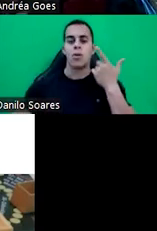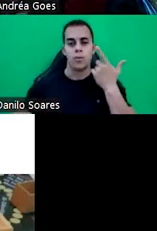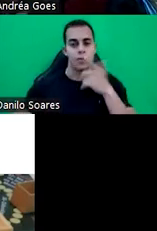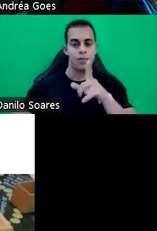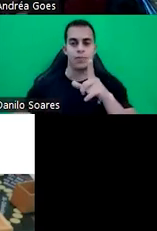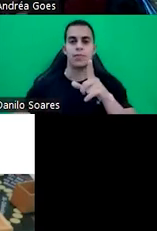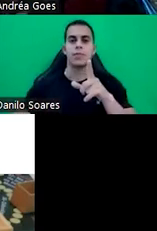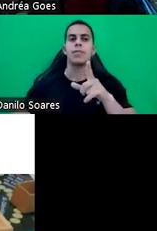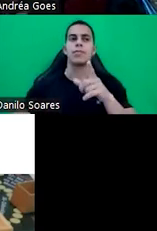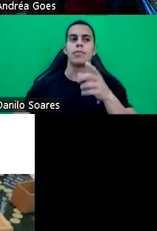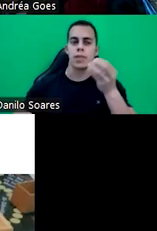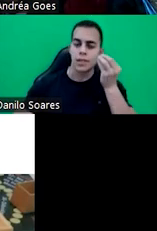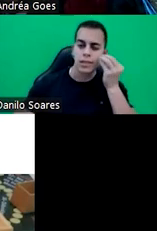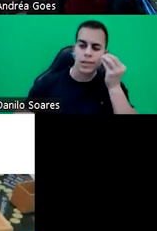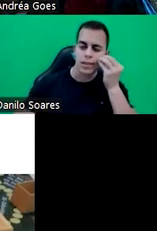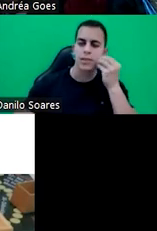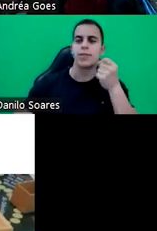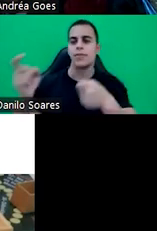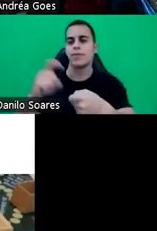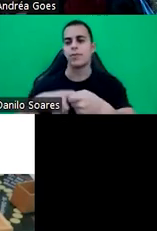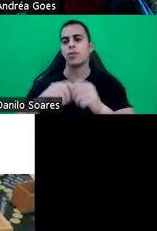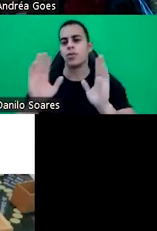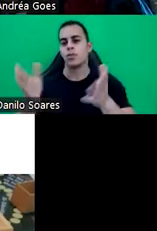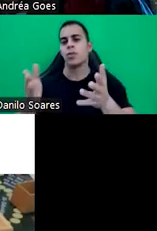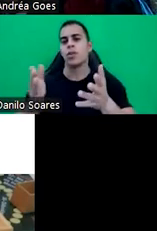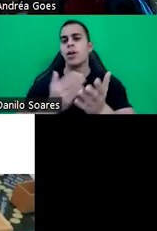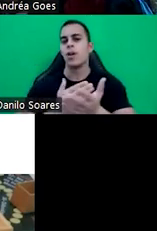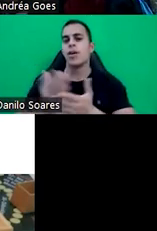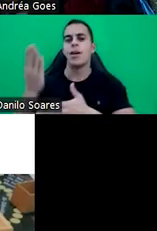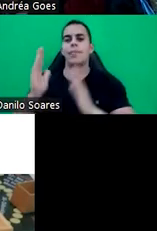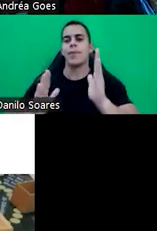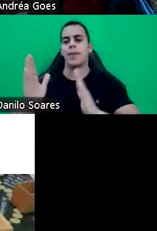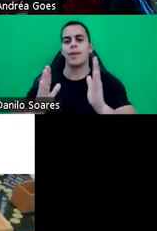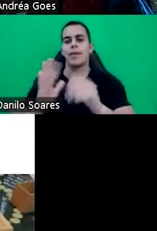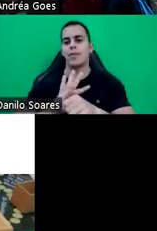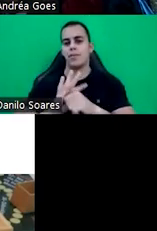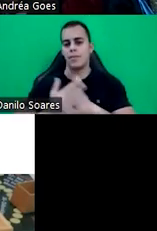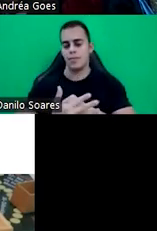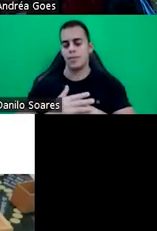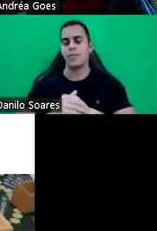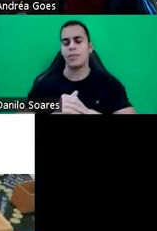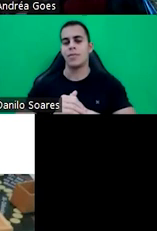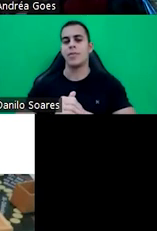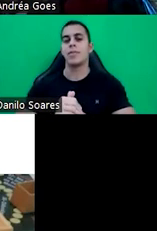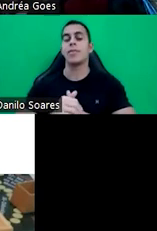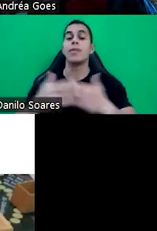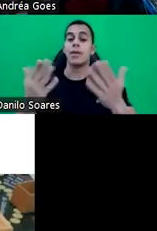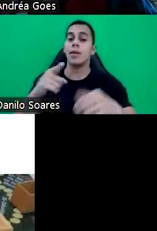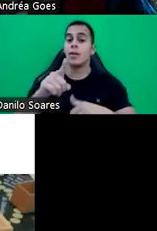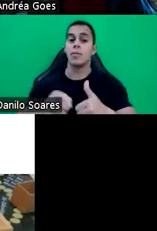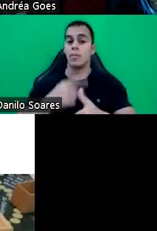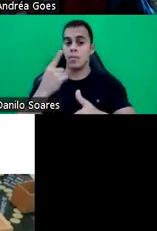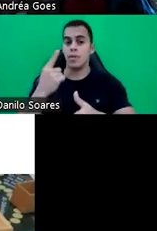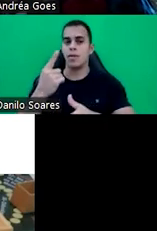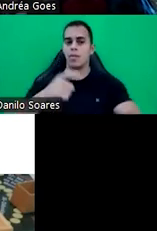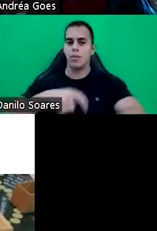está tentando voltar com ela desde a Covid, desde a pandemia. Mas então esse é o primeiro setor onde a gente mostra, então a gente